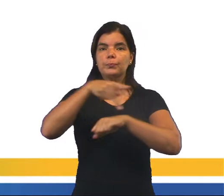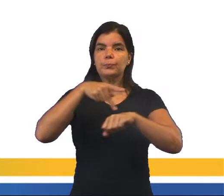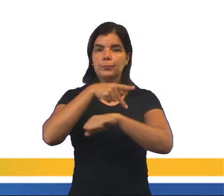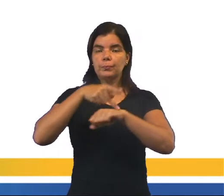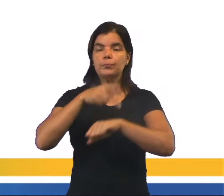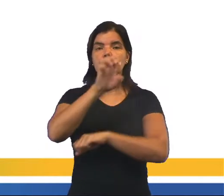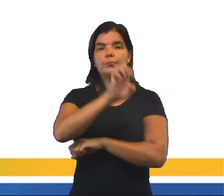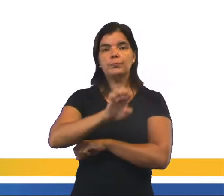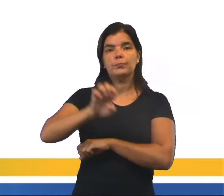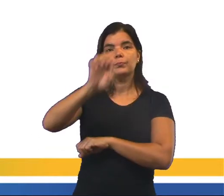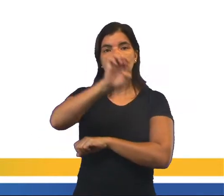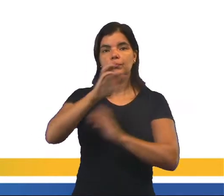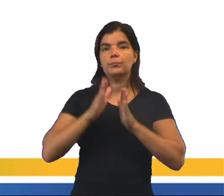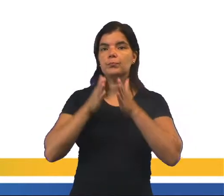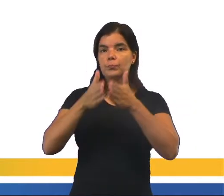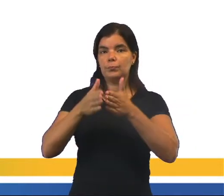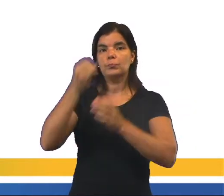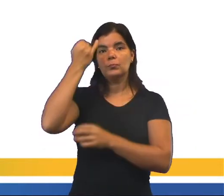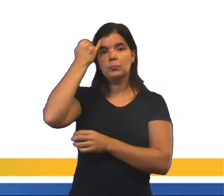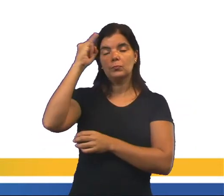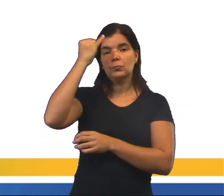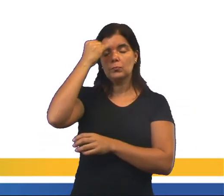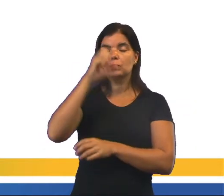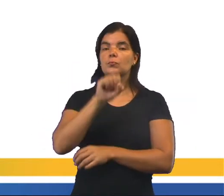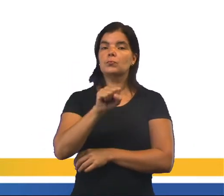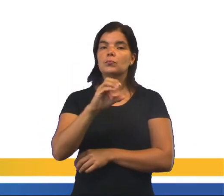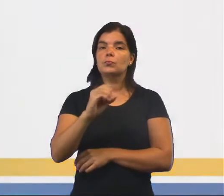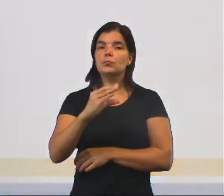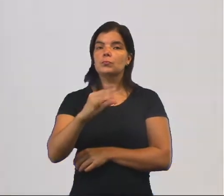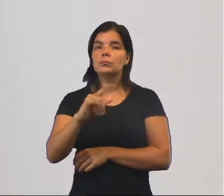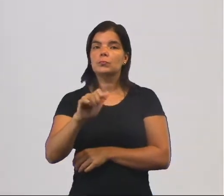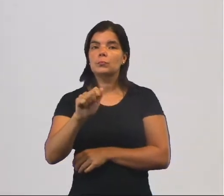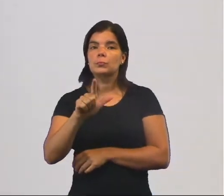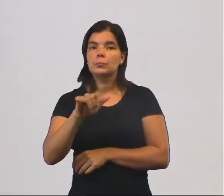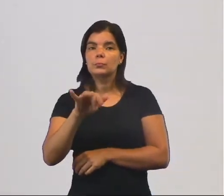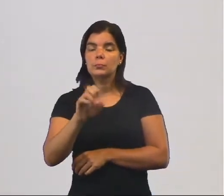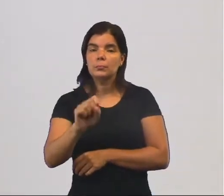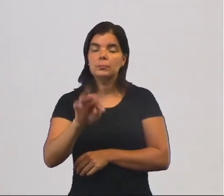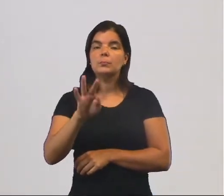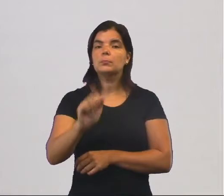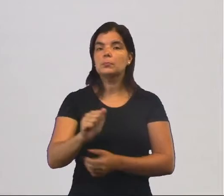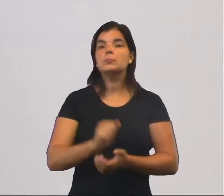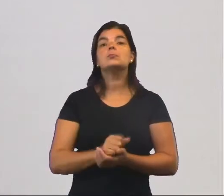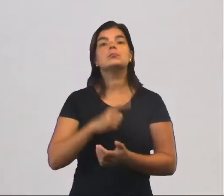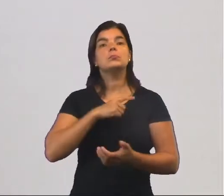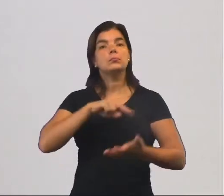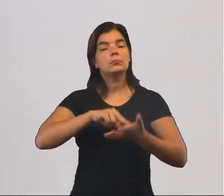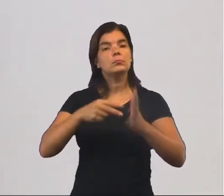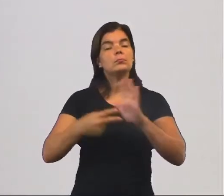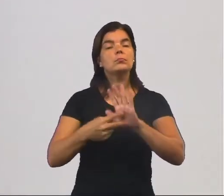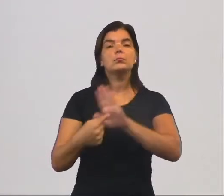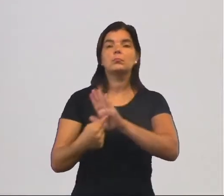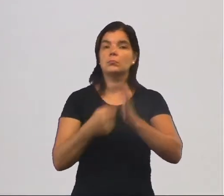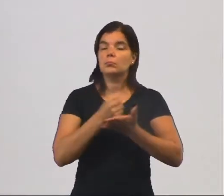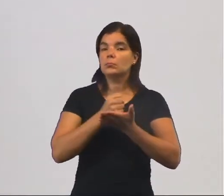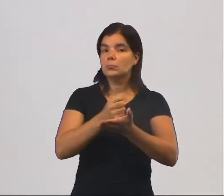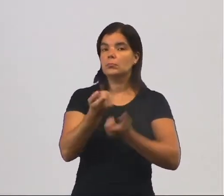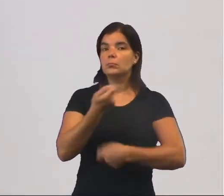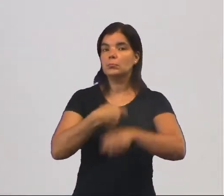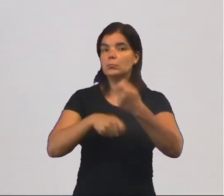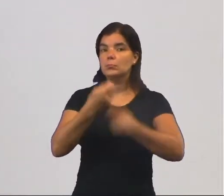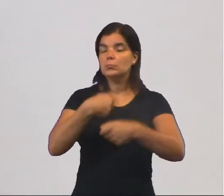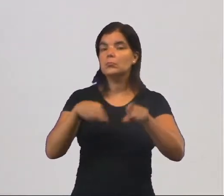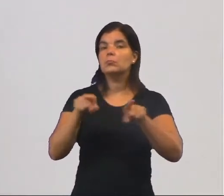leste europeu que seguiam a ideologia socialista. Nesse sentido, eles também ofereciam apoio